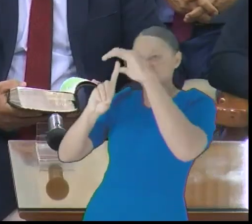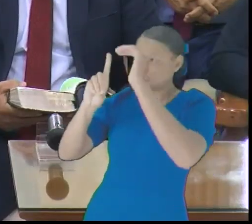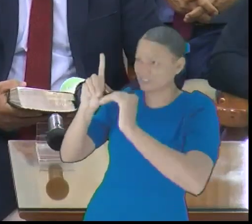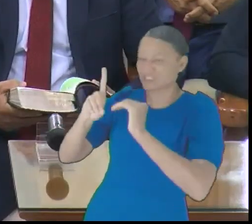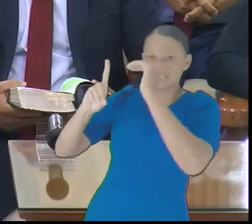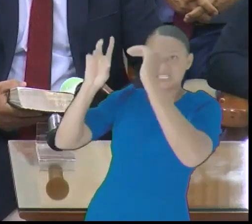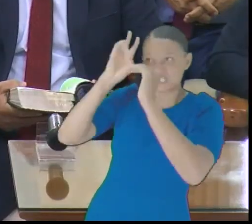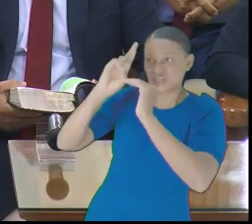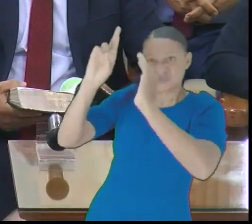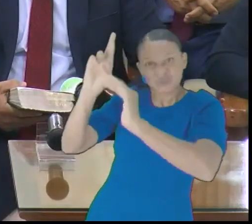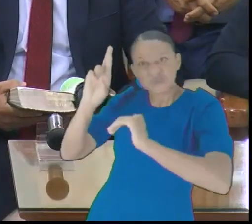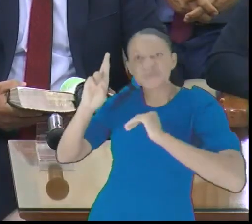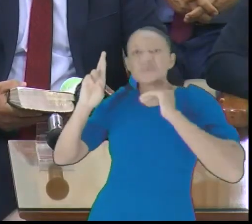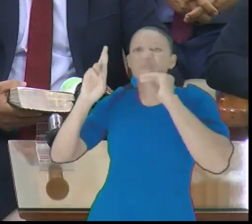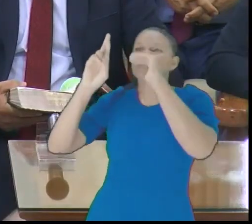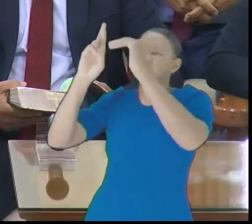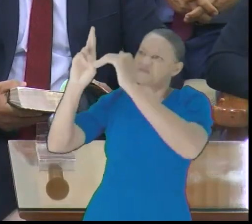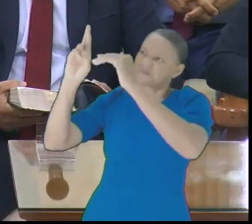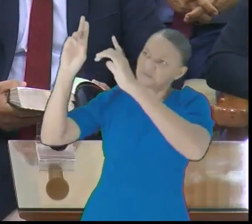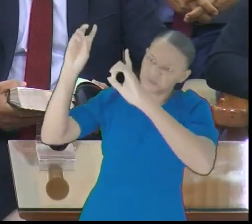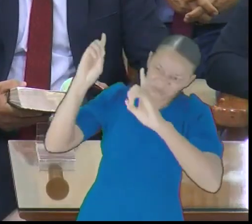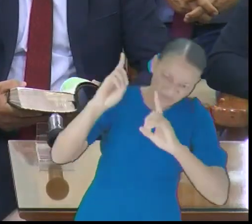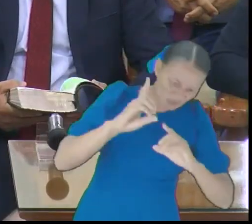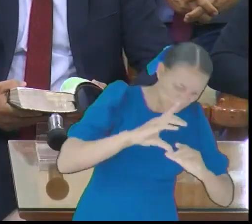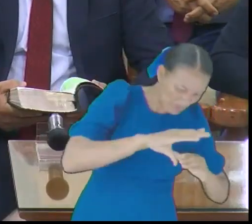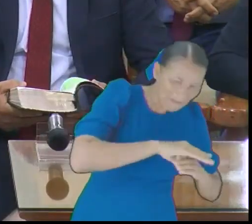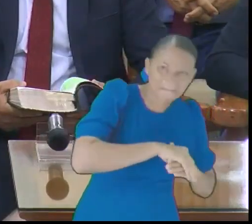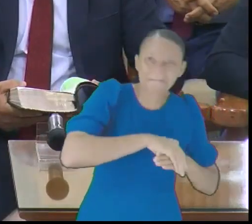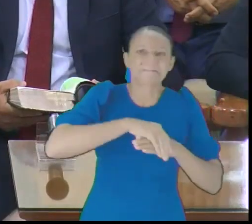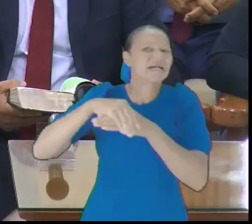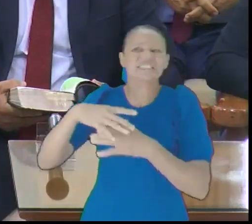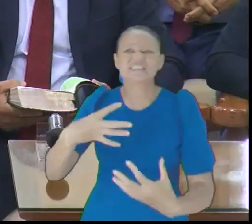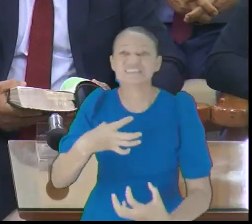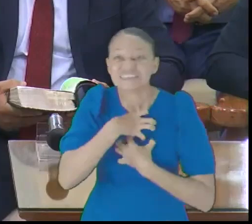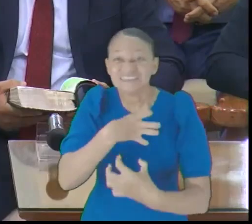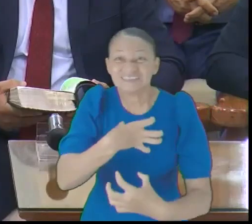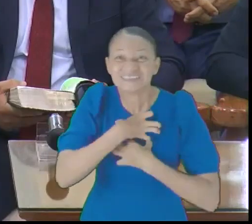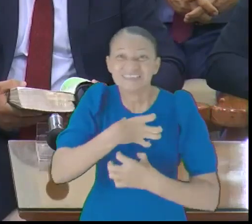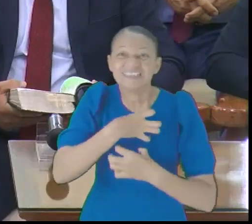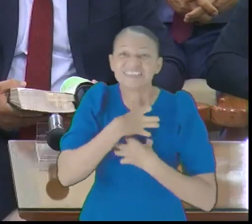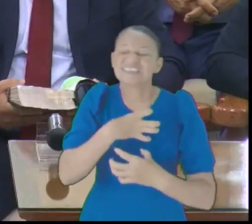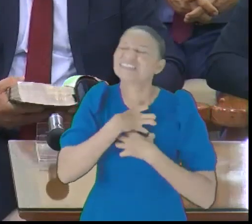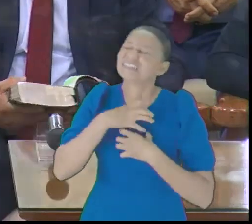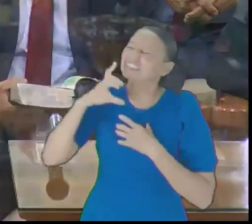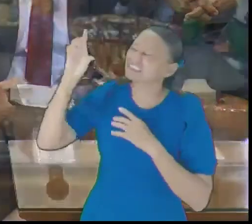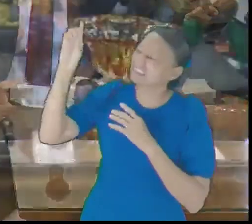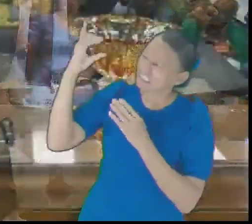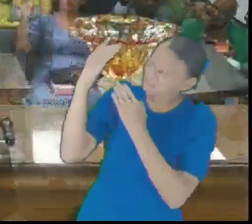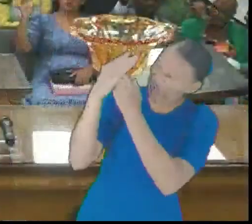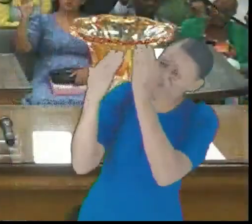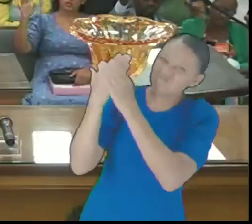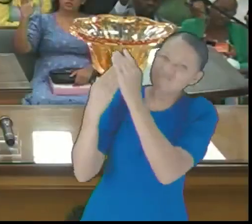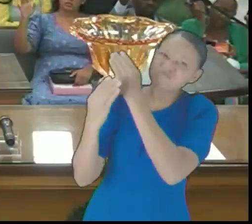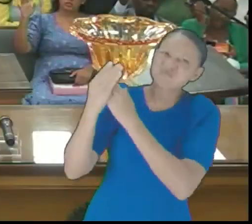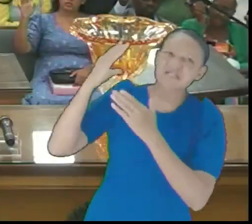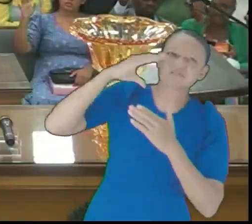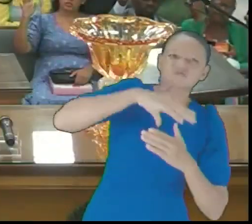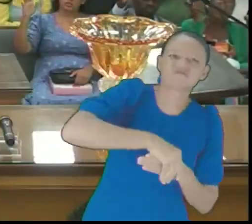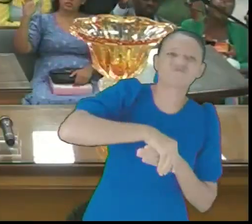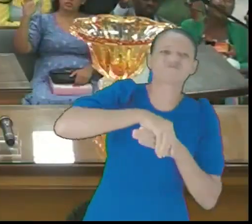dos Senhores, segurando na tua mão. Sinta a mão dele segurando na